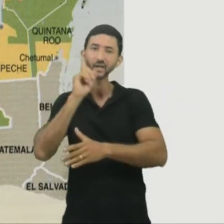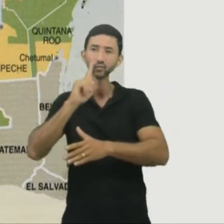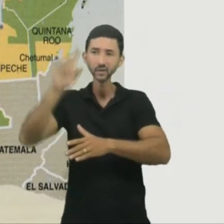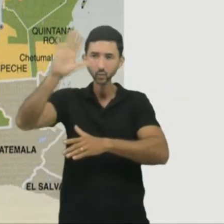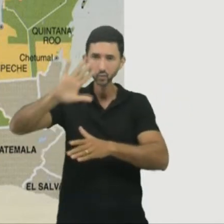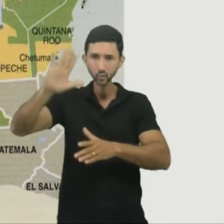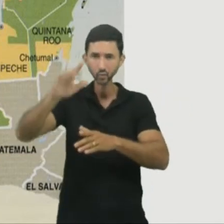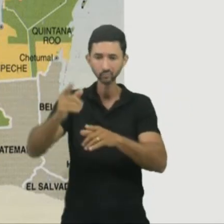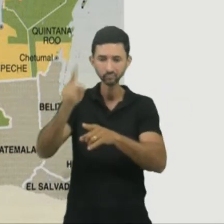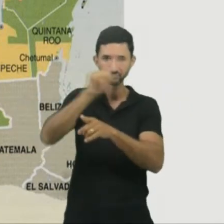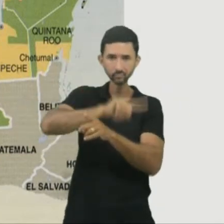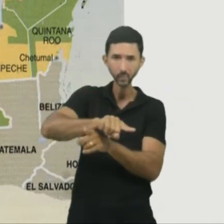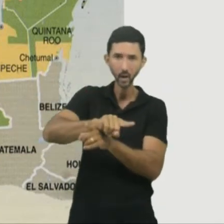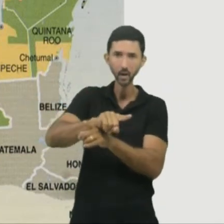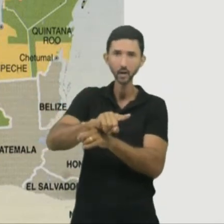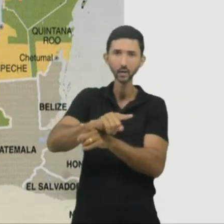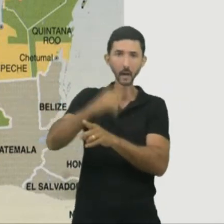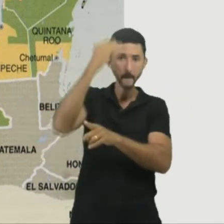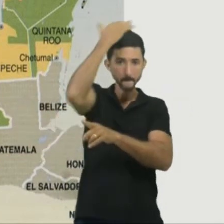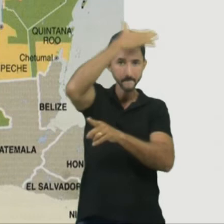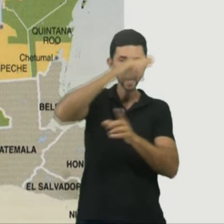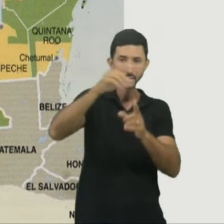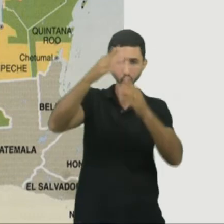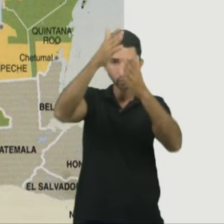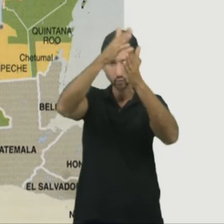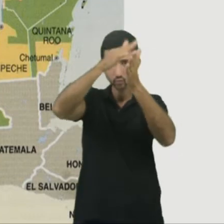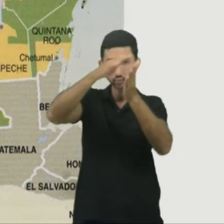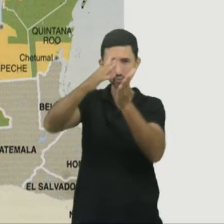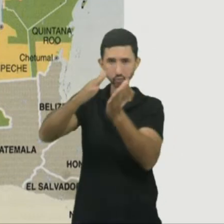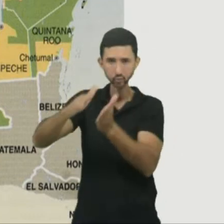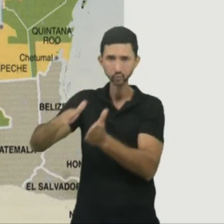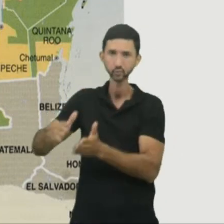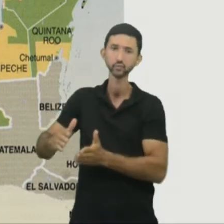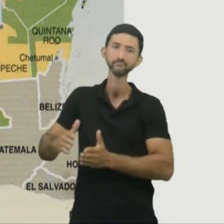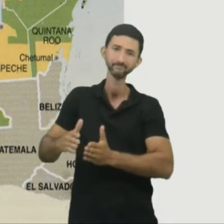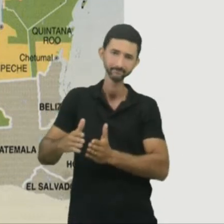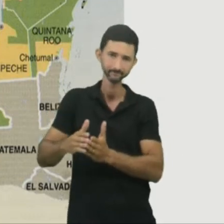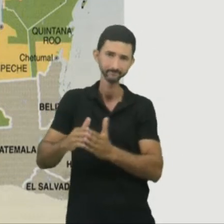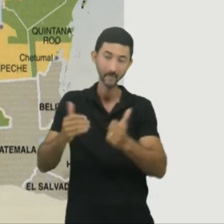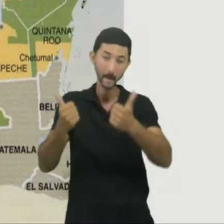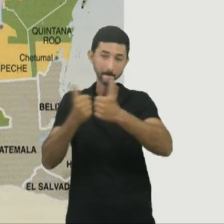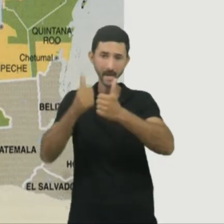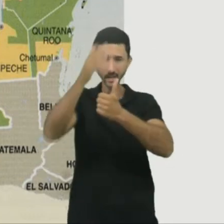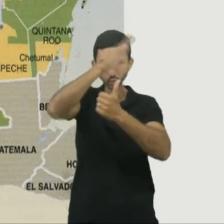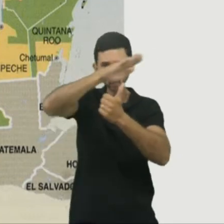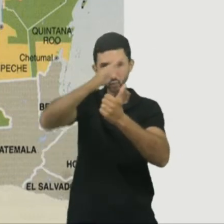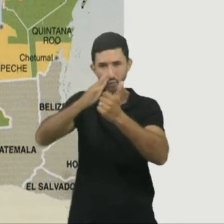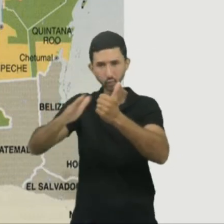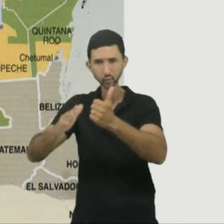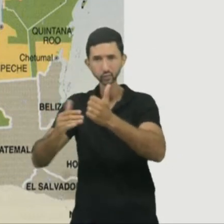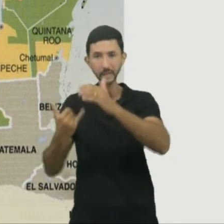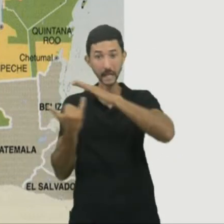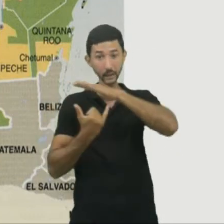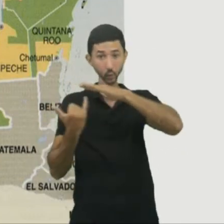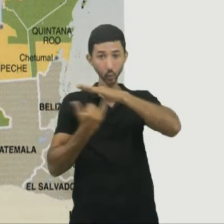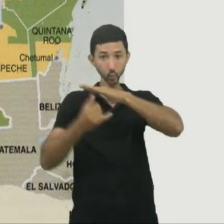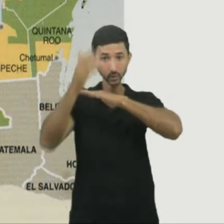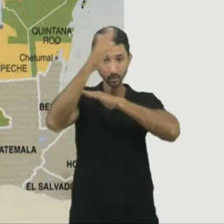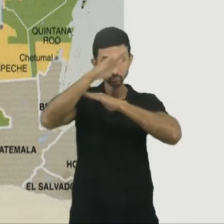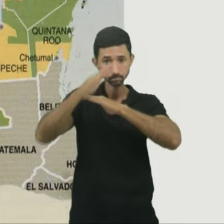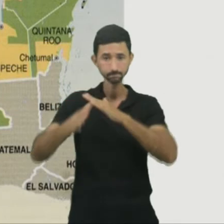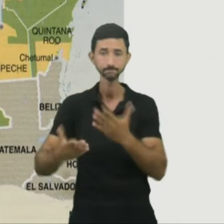fronteira de mais de 3.000 quilômetros entre o México e os Estados Unidos. Essas indústrias,